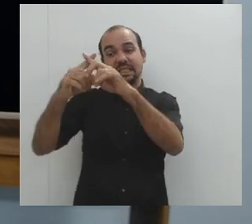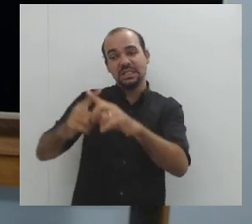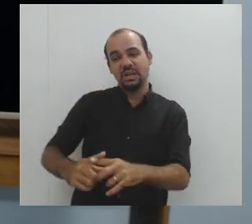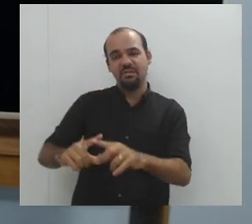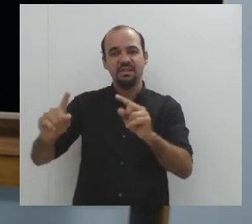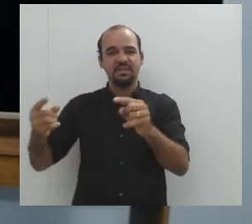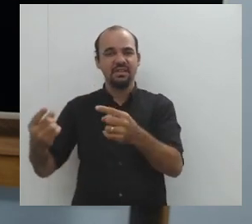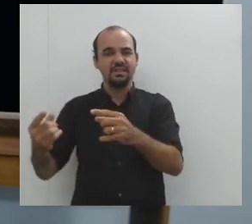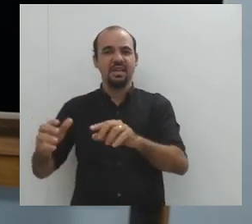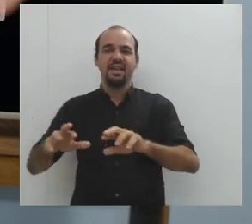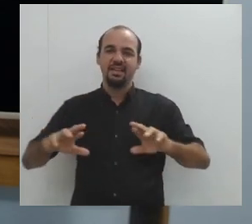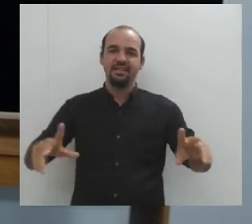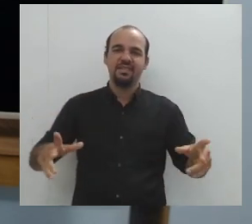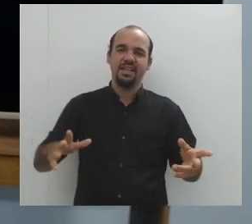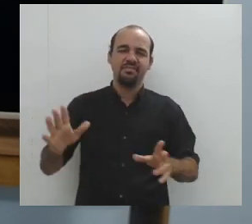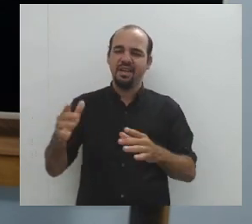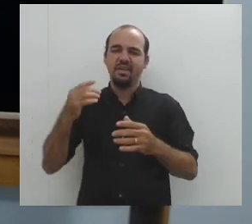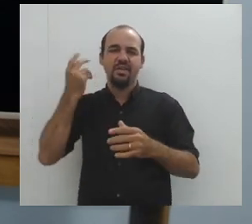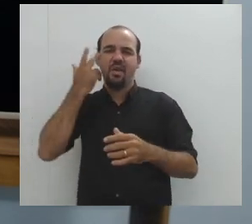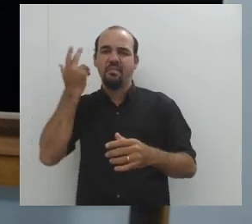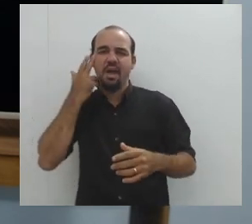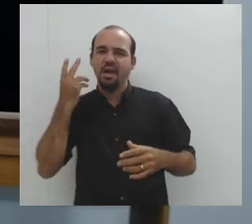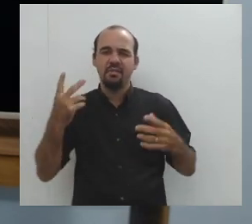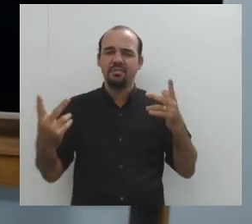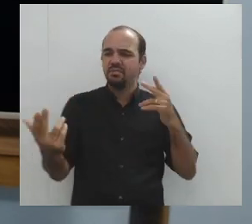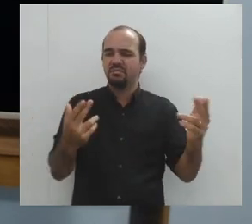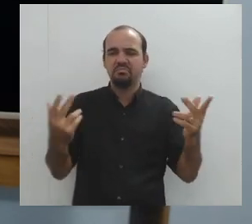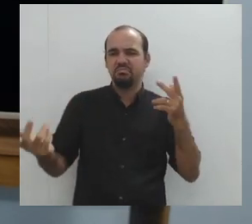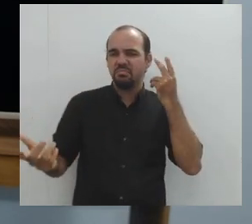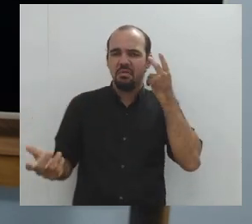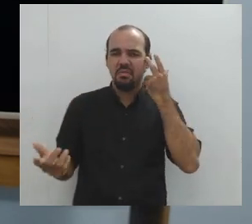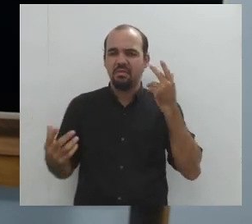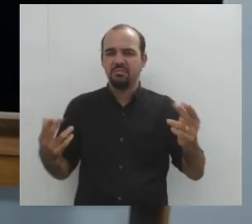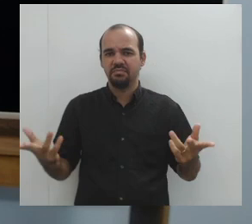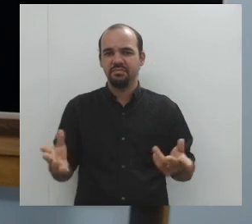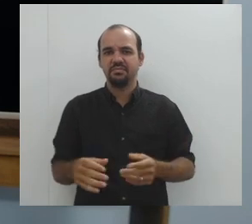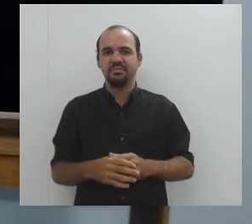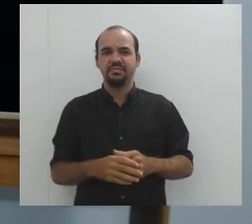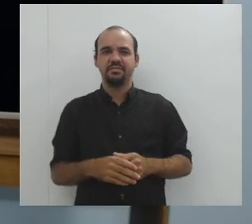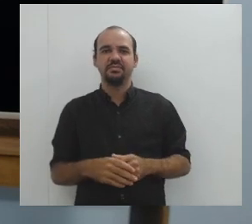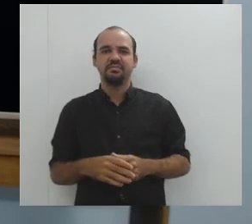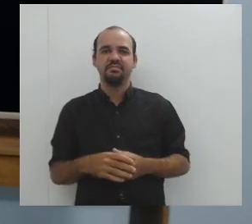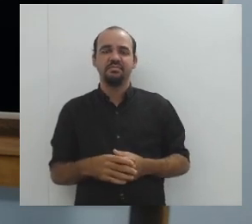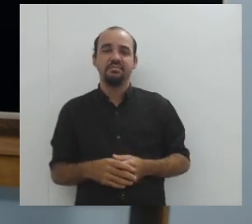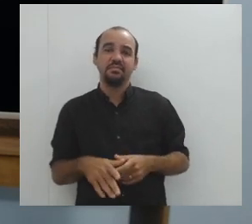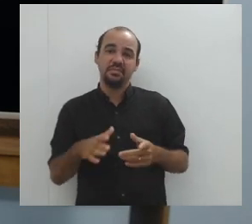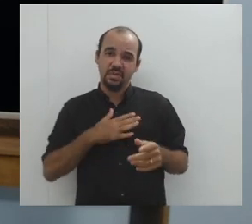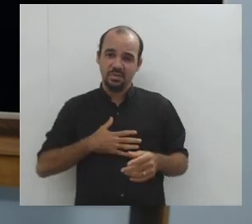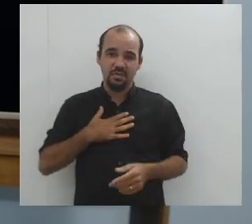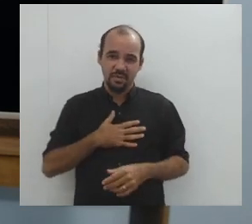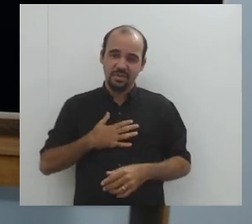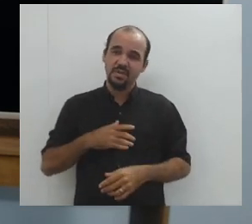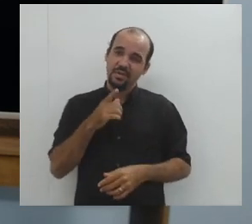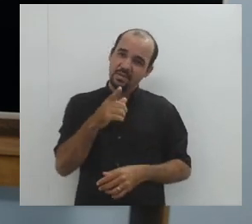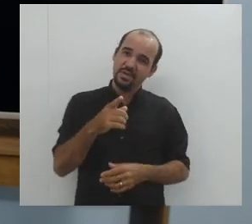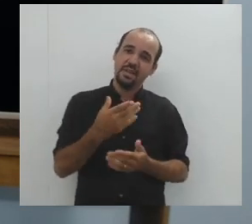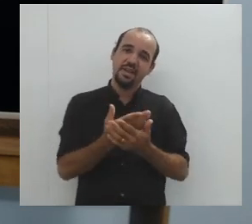problema, né? A questão é como você vai dinamizar esse jogo, certo? Espero